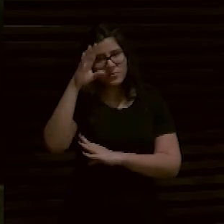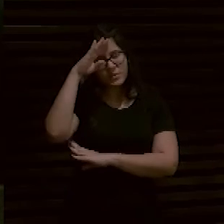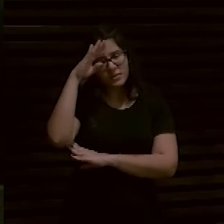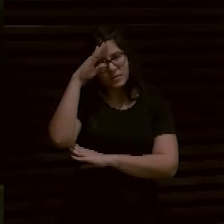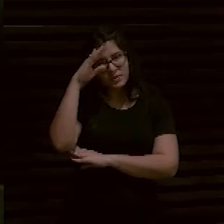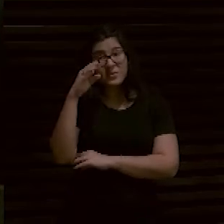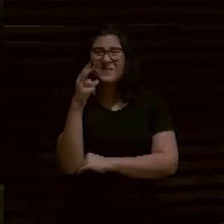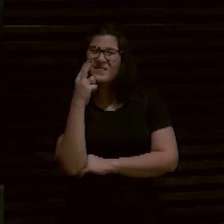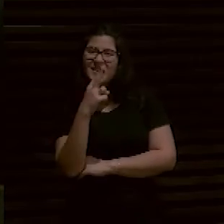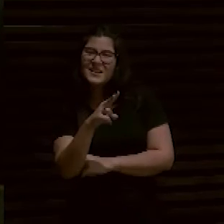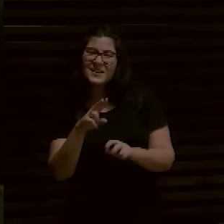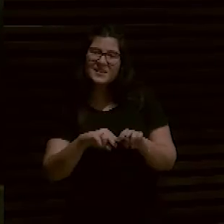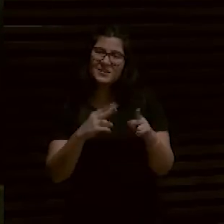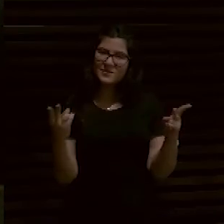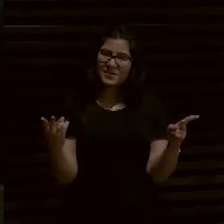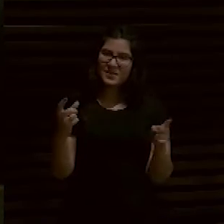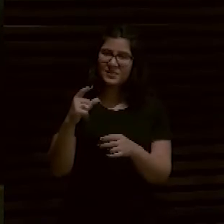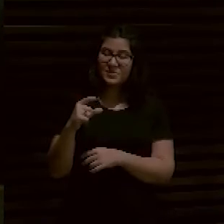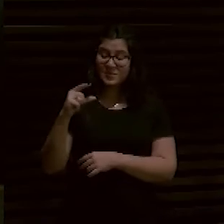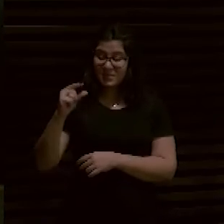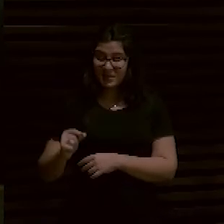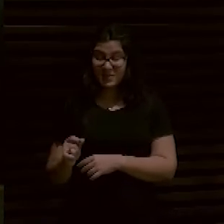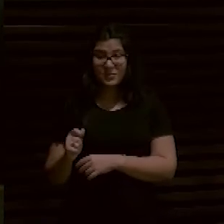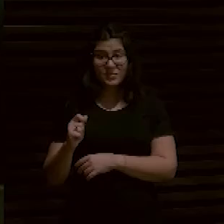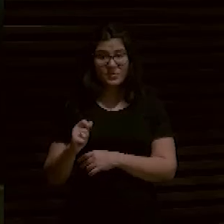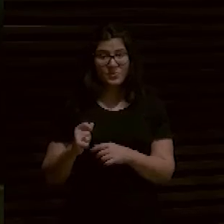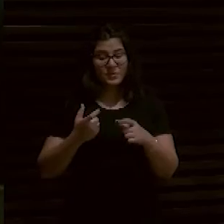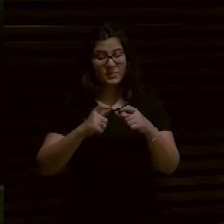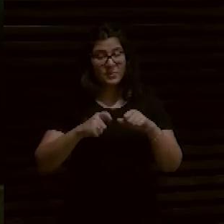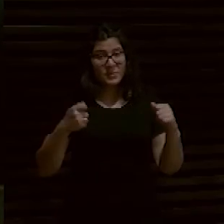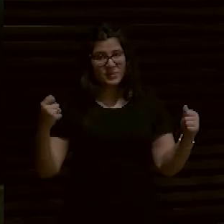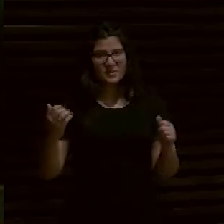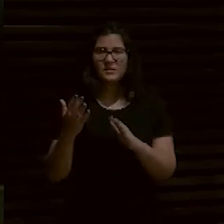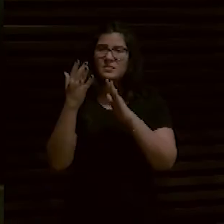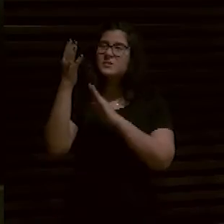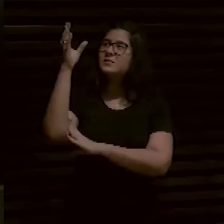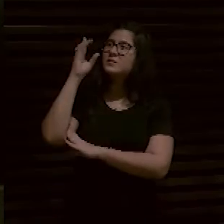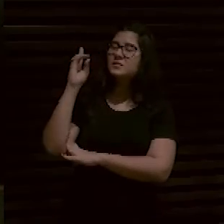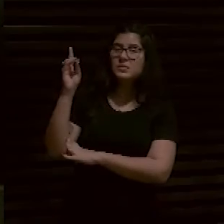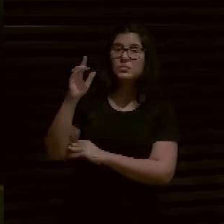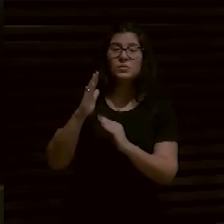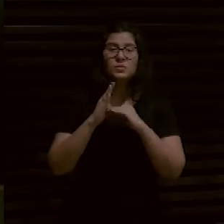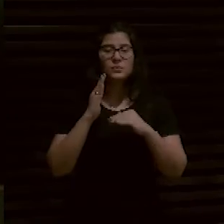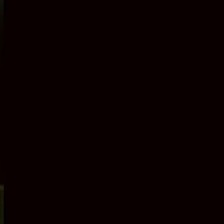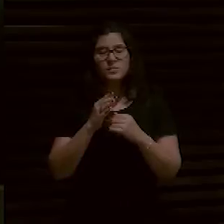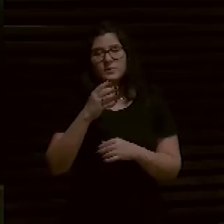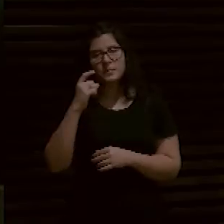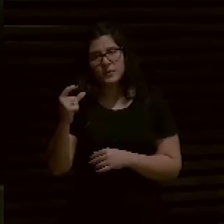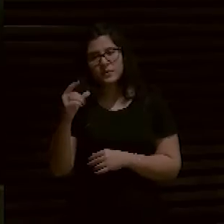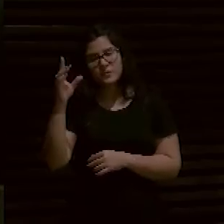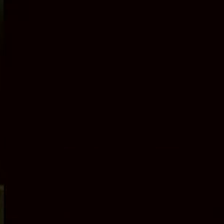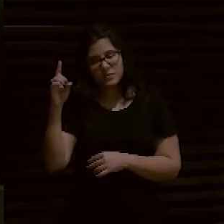Olha a diferença do pequeno e o grande diante de Deus. Toda a palavra de Deus permeia